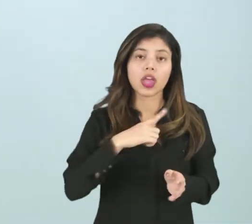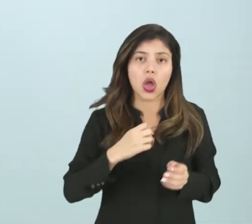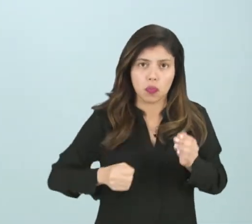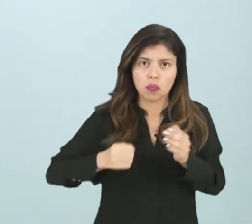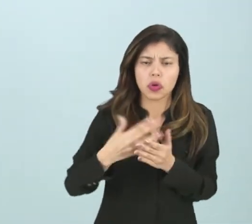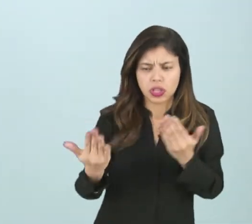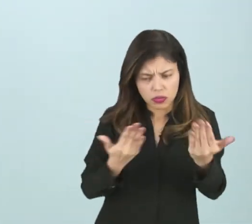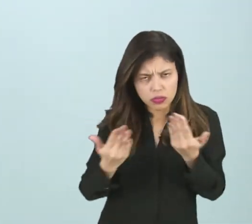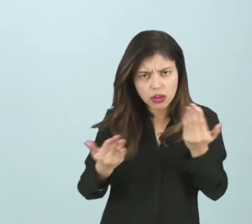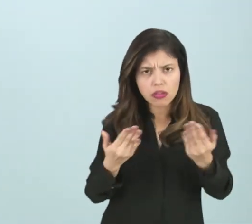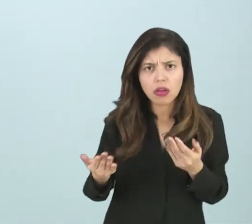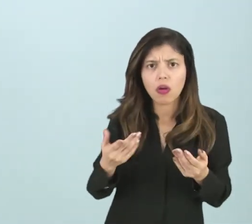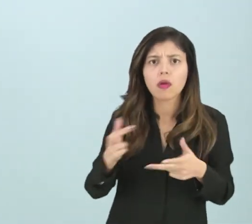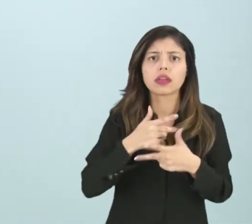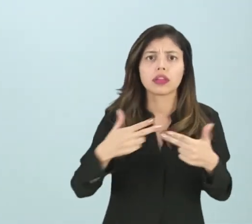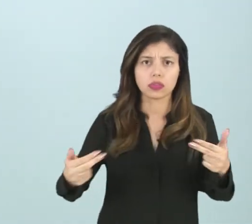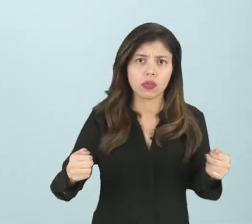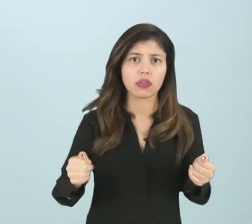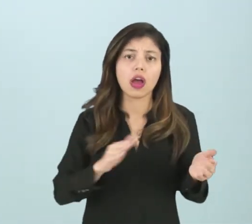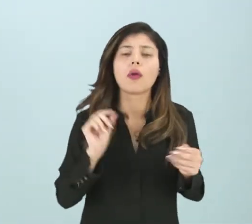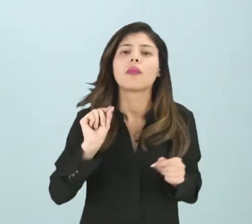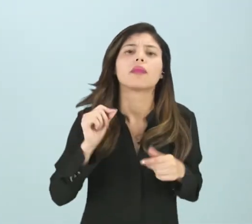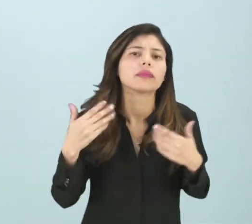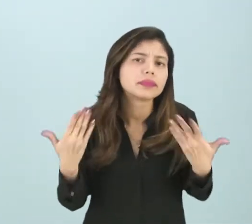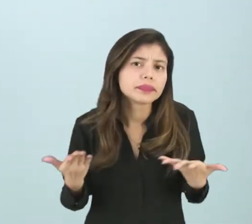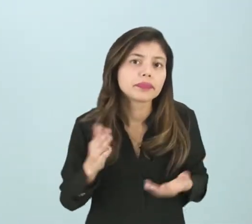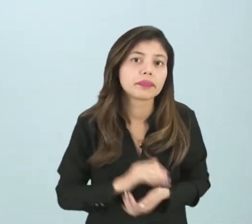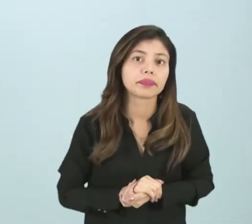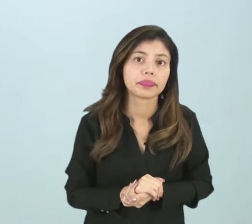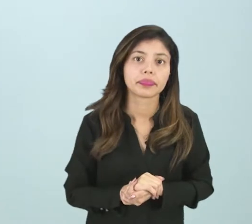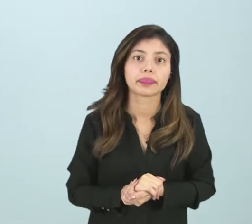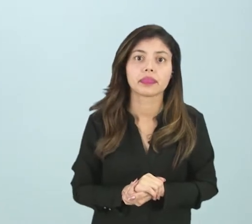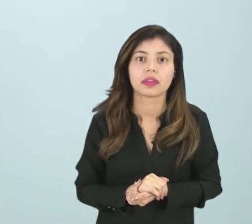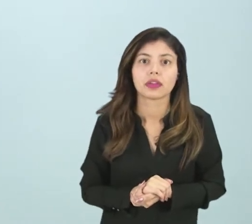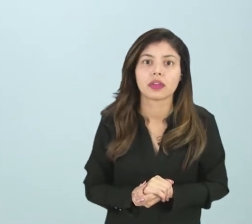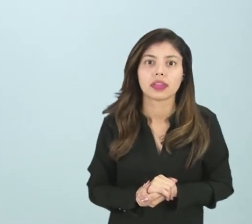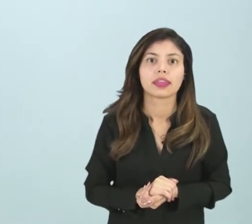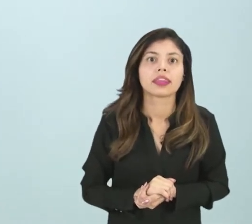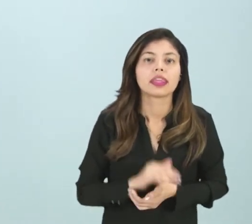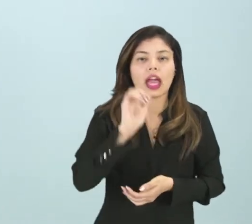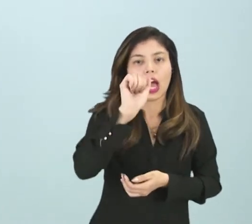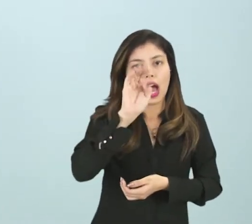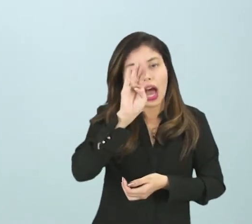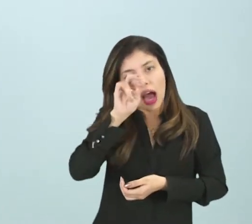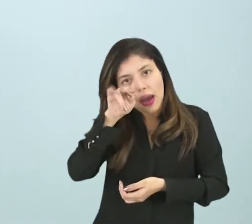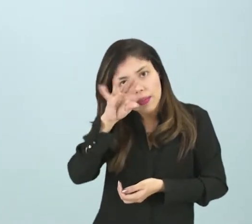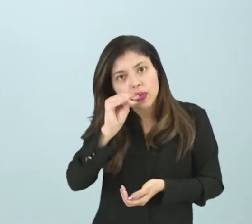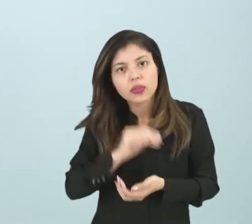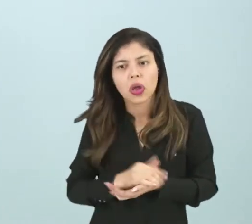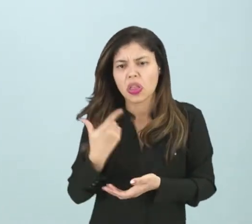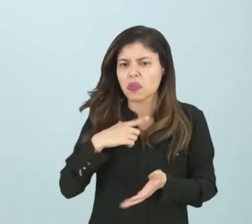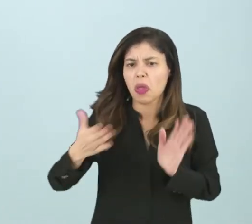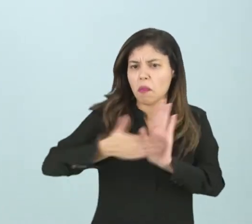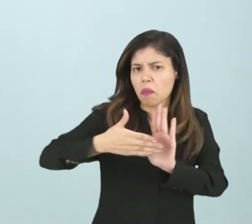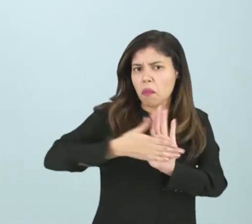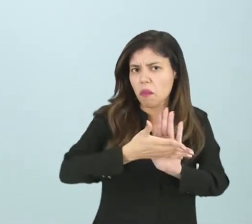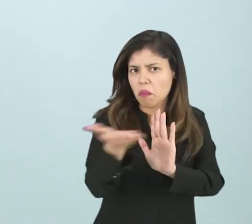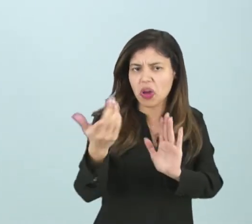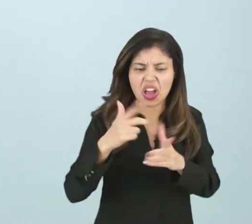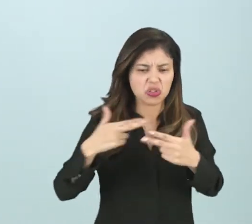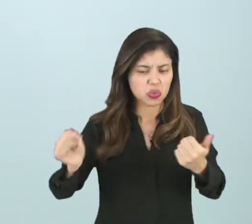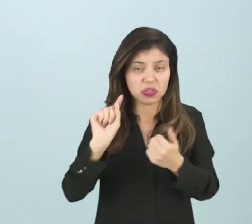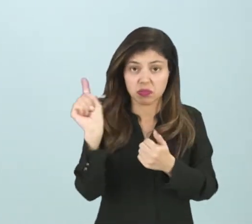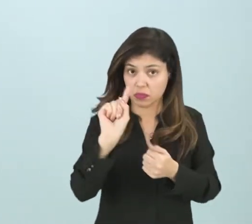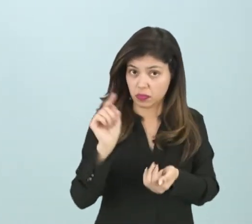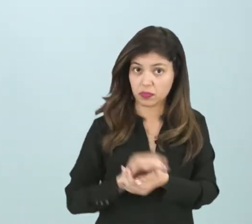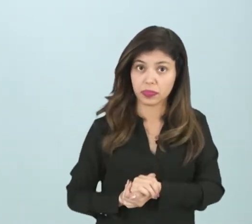muitas associações entre as coisas por meio do quê? Por meio do hábito. A gente não tem muitas provas sobre as coisas, não. Não temos